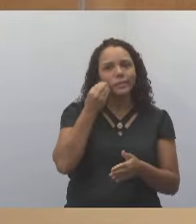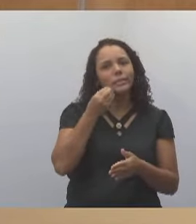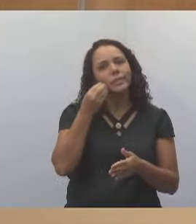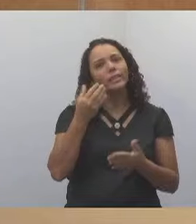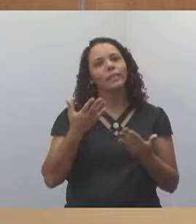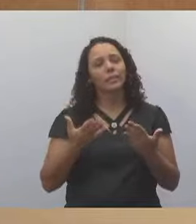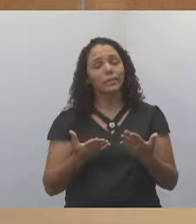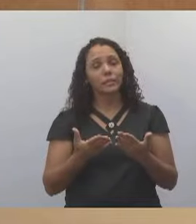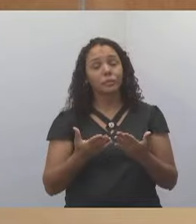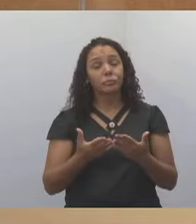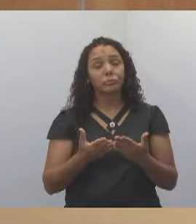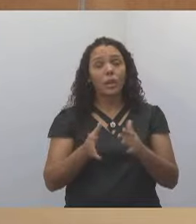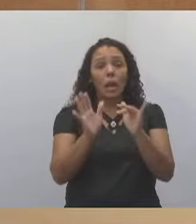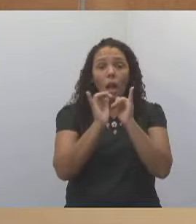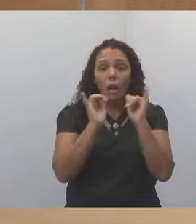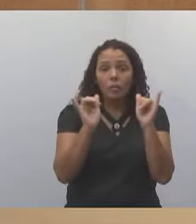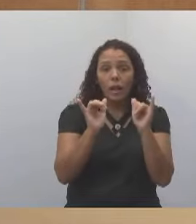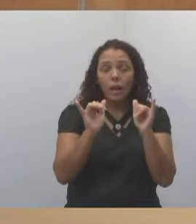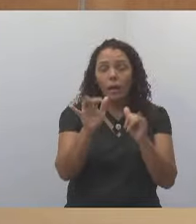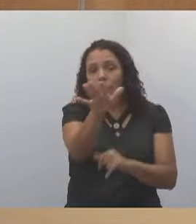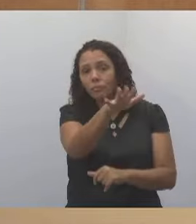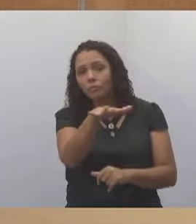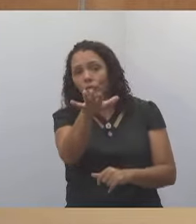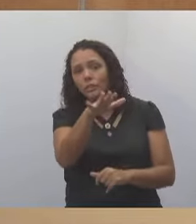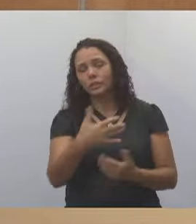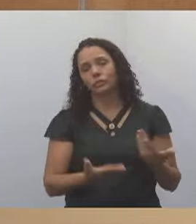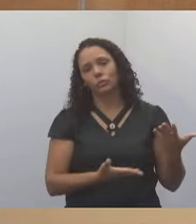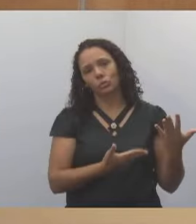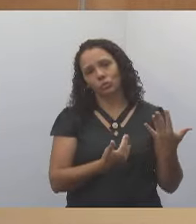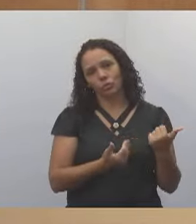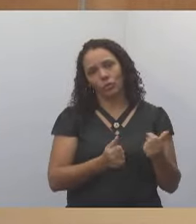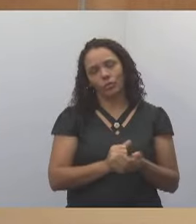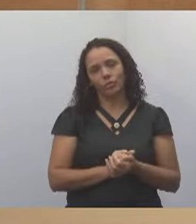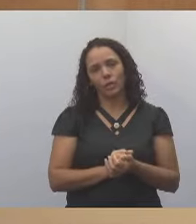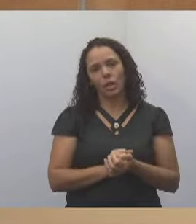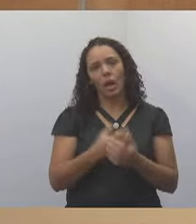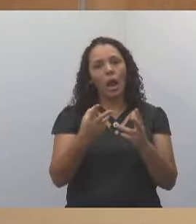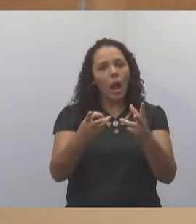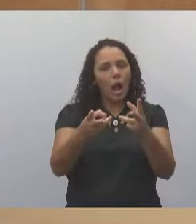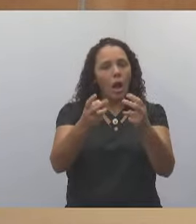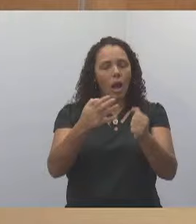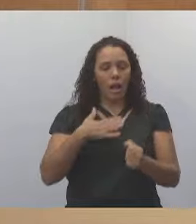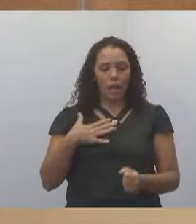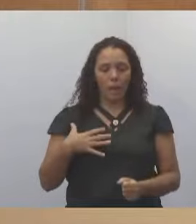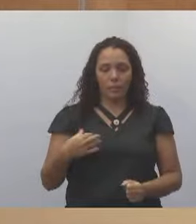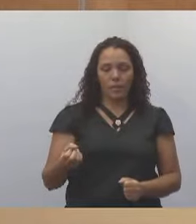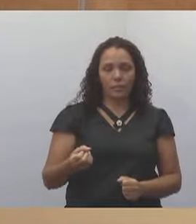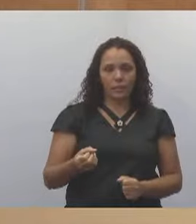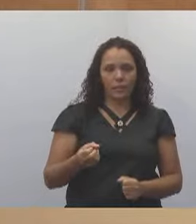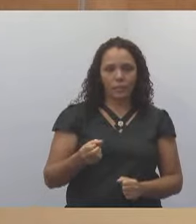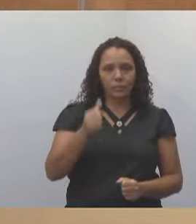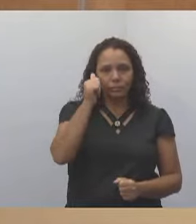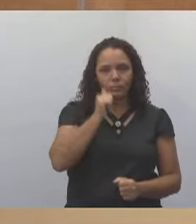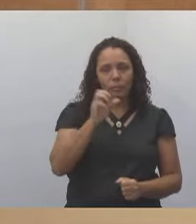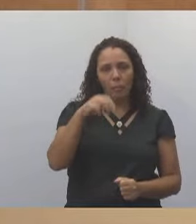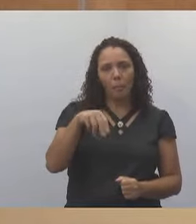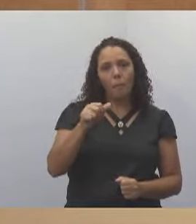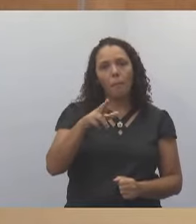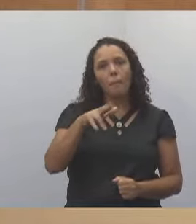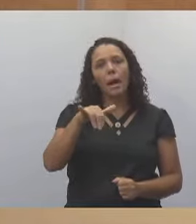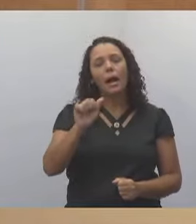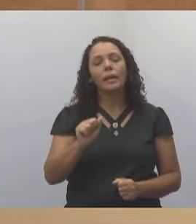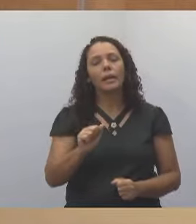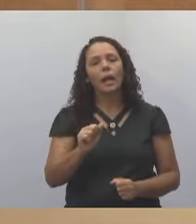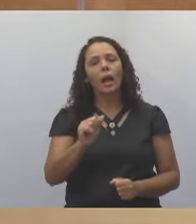E falar com você, juventude, né? Eu percebo, Abner, que a minha filhinha, Maria Luísa, que você conhece, fala, mãe, eu quero tomar moto